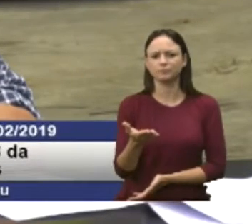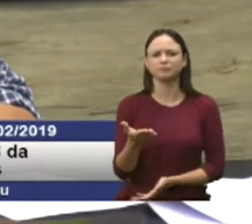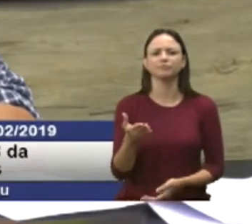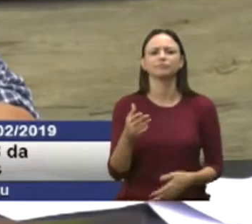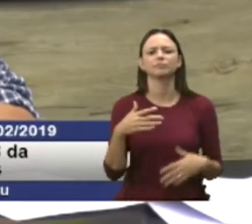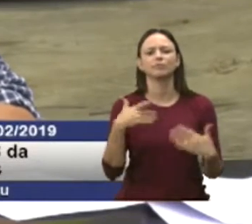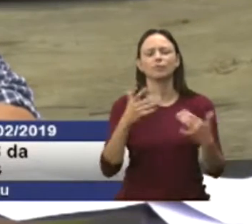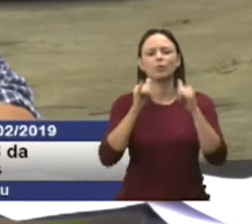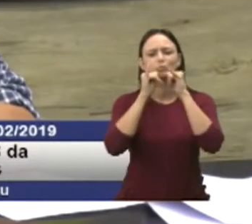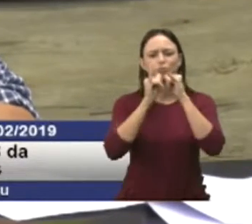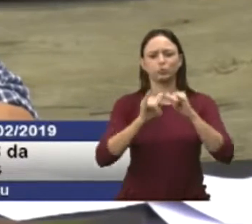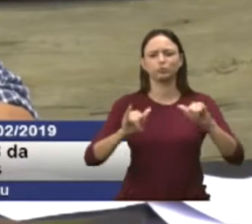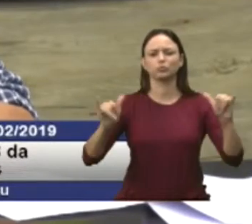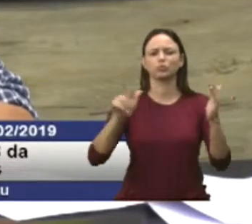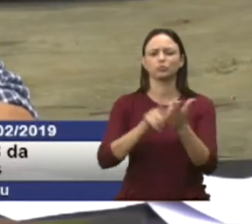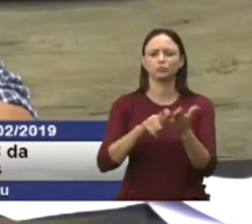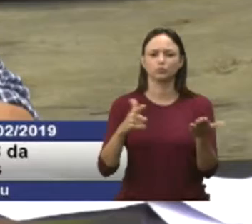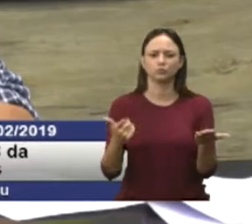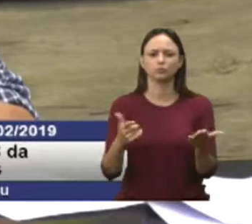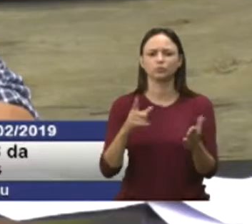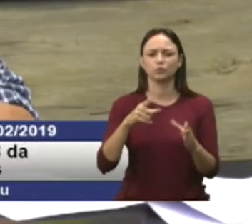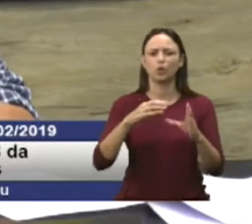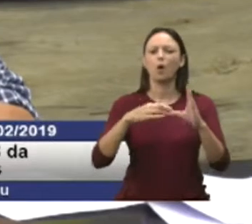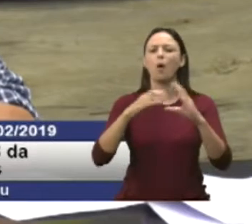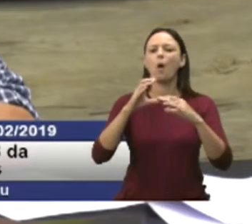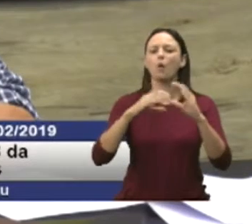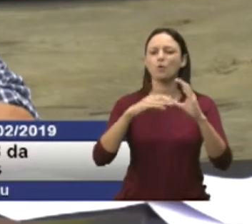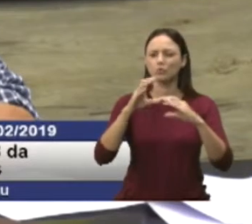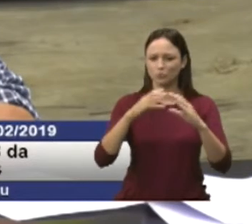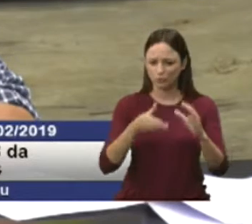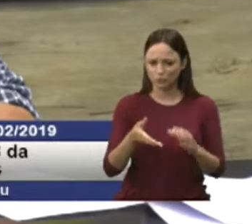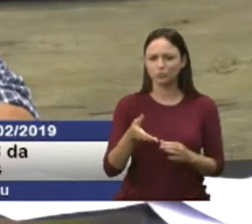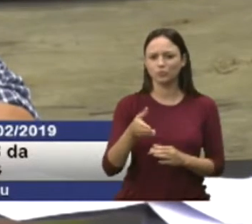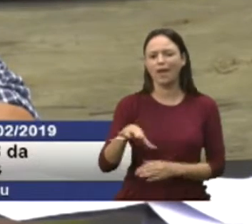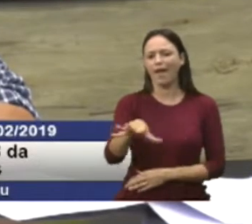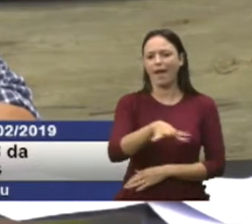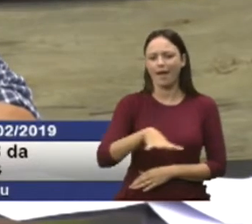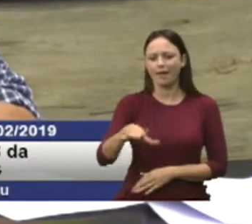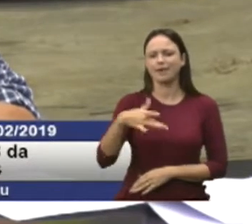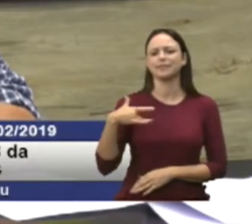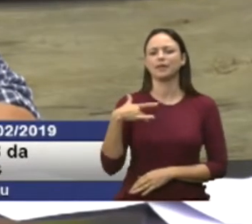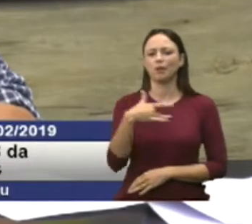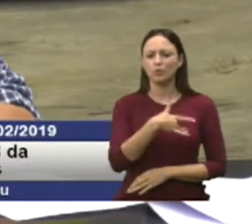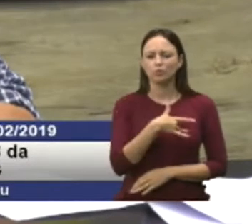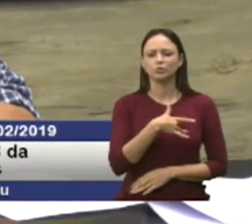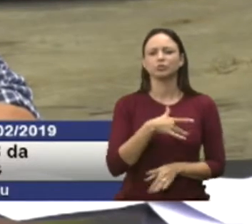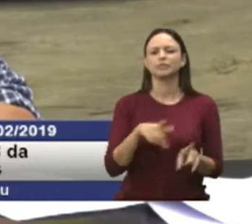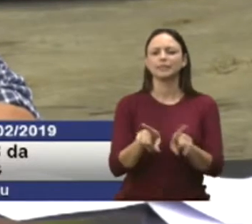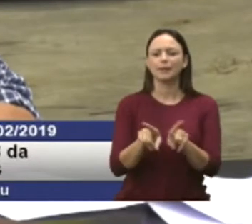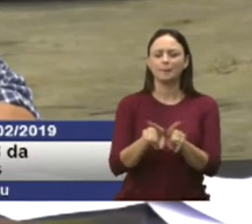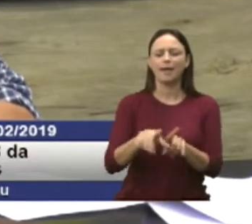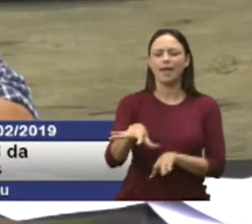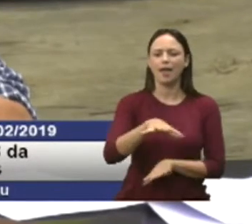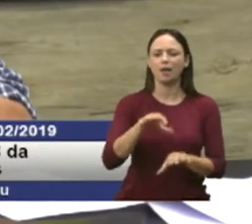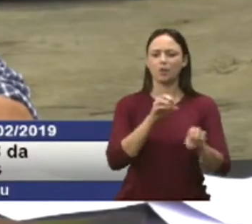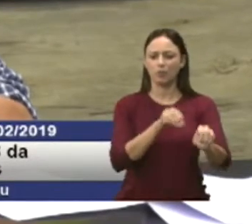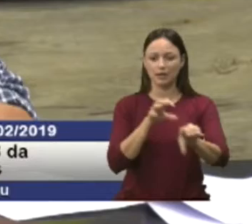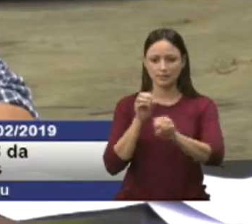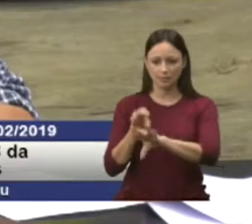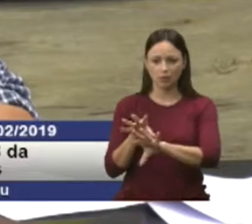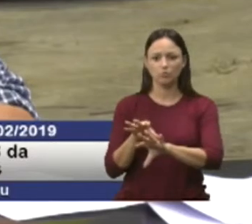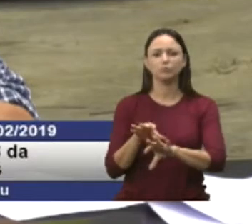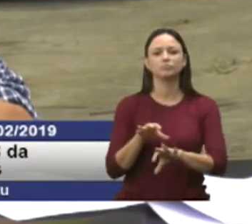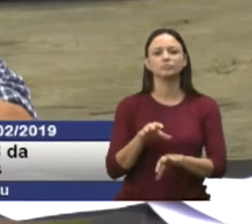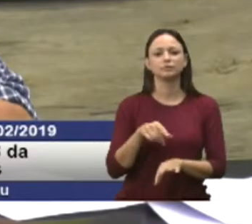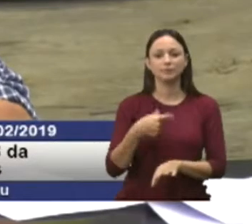na imprensa o concurso público, né, para a área de saúde e para a área de educação. E está